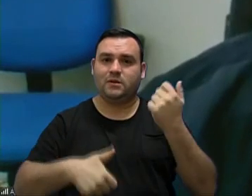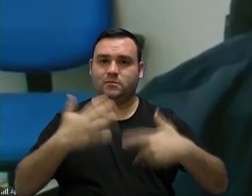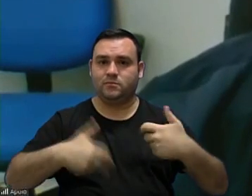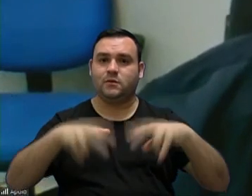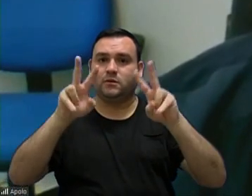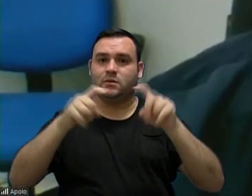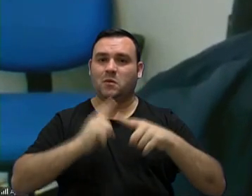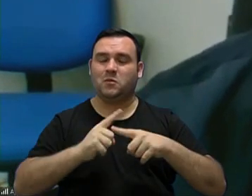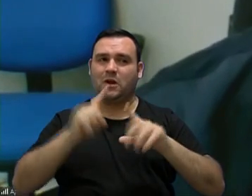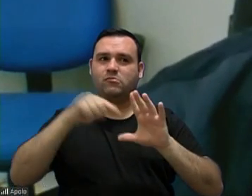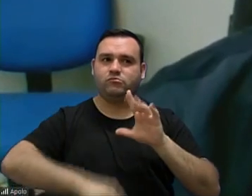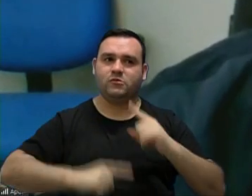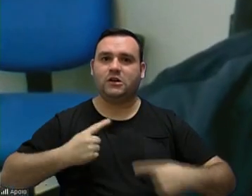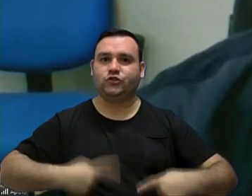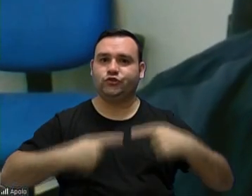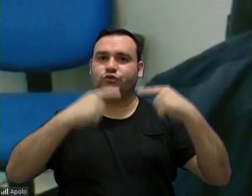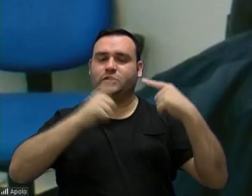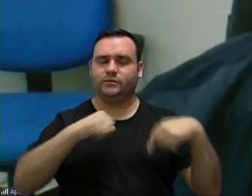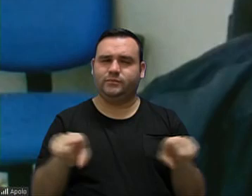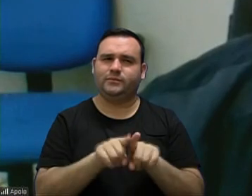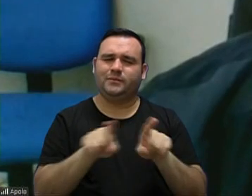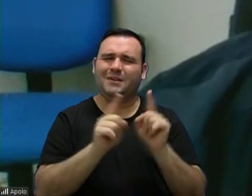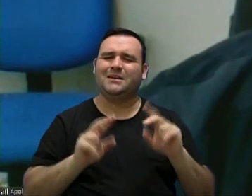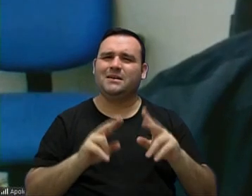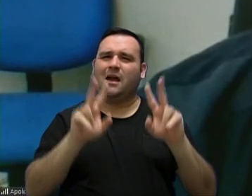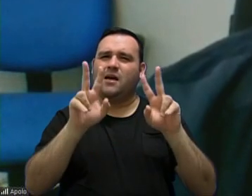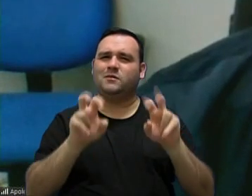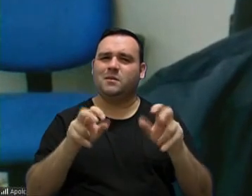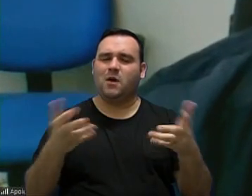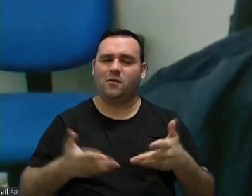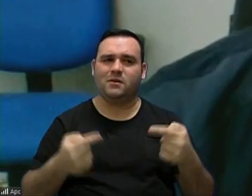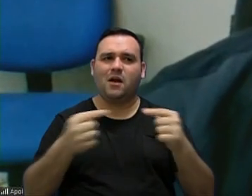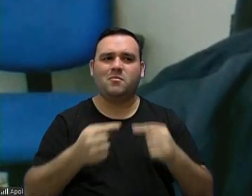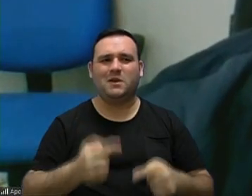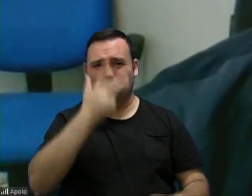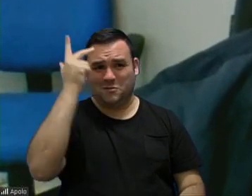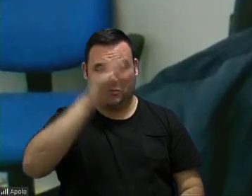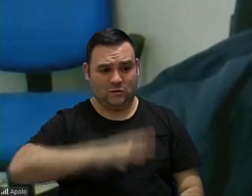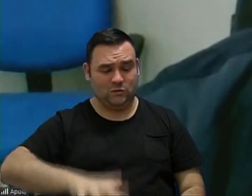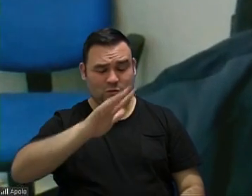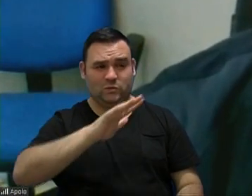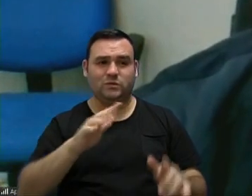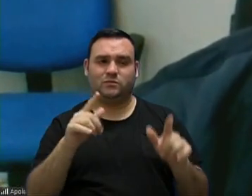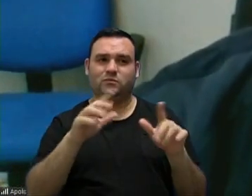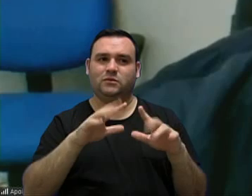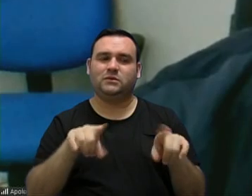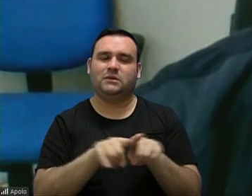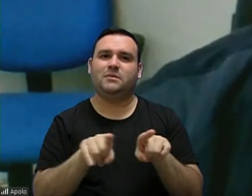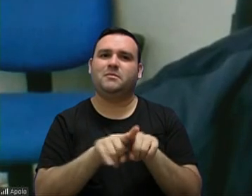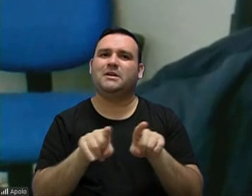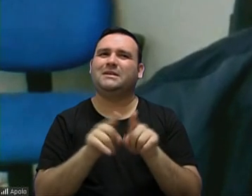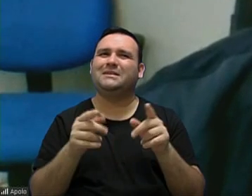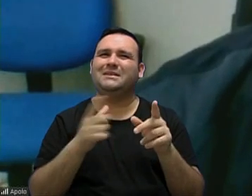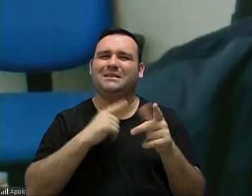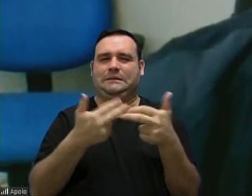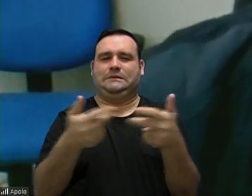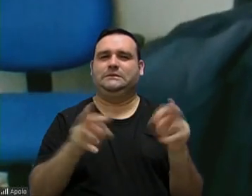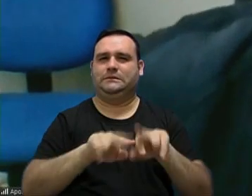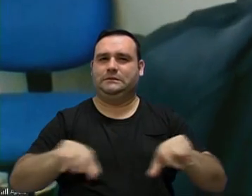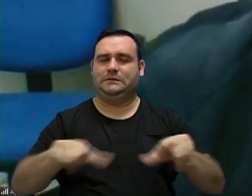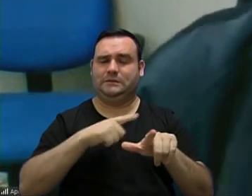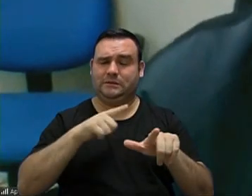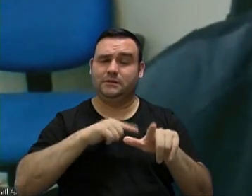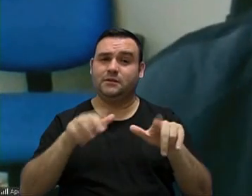assunto, que é um assunto bastante polêmico, é um assunto que envolve pessoas, envolve muita coisa.